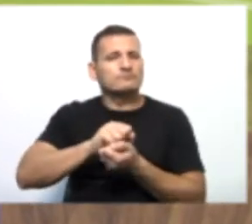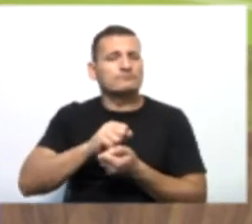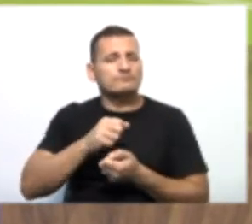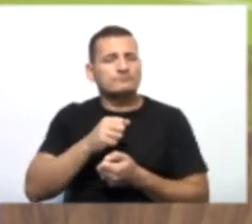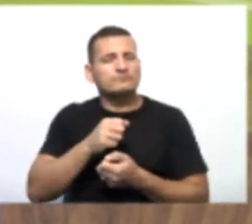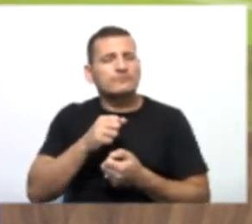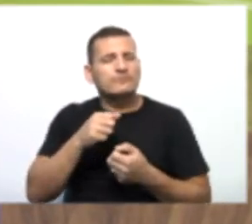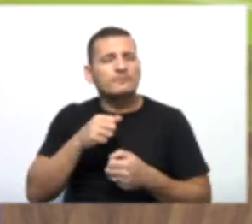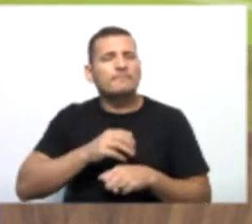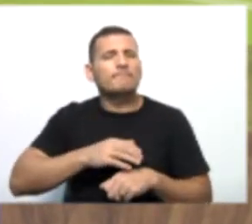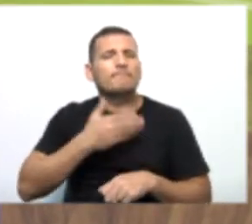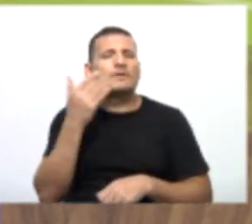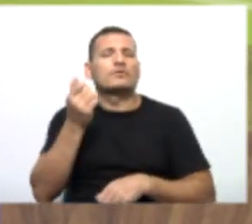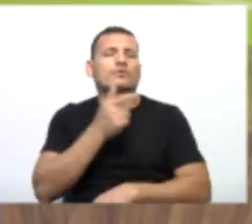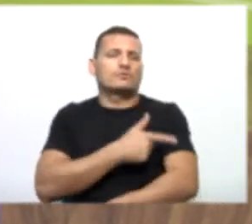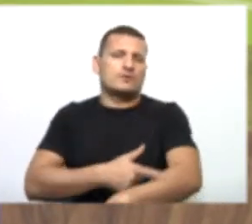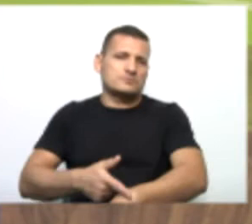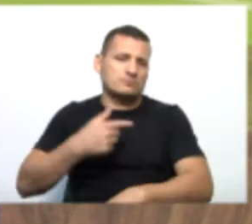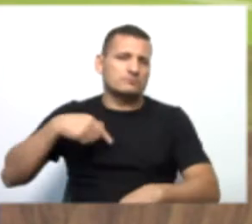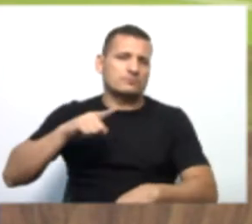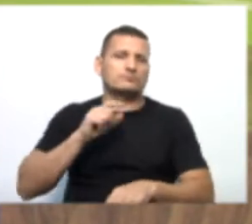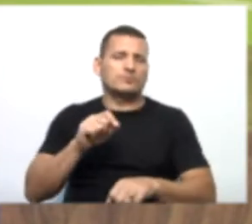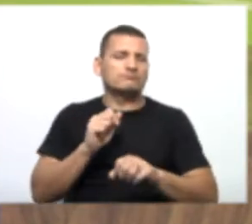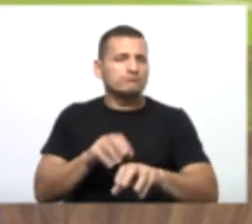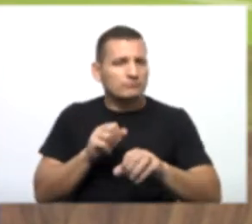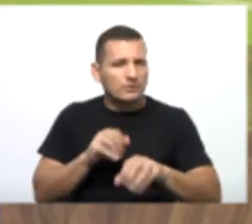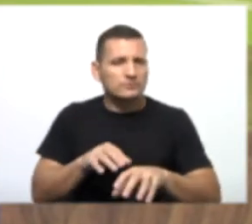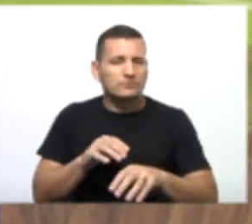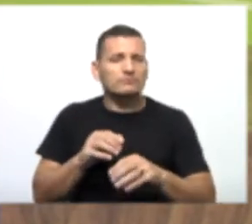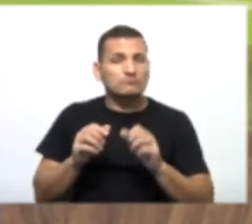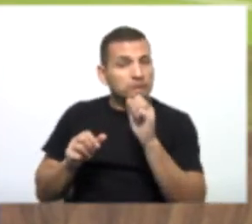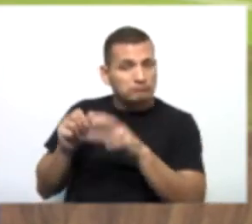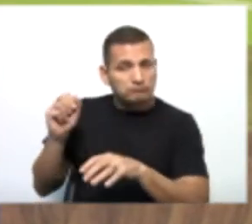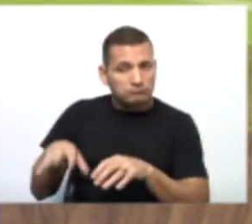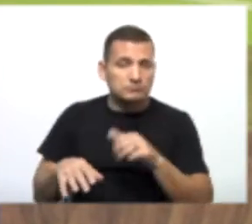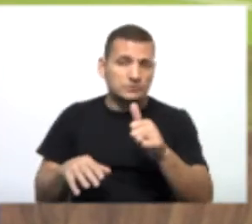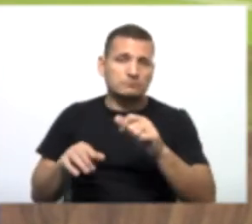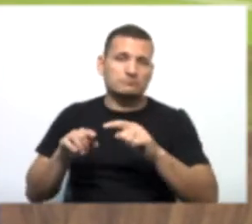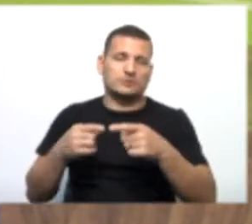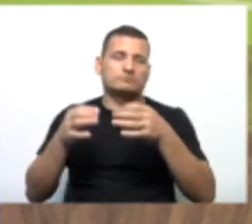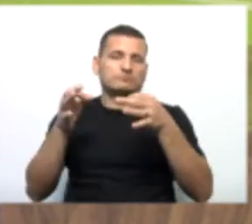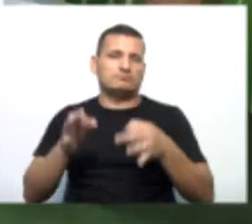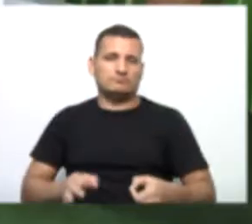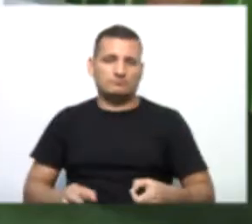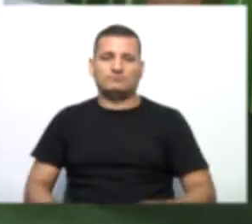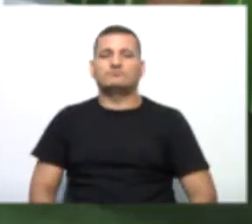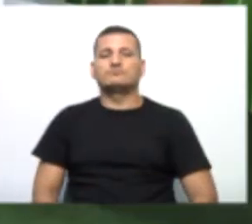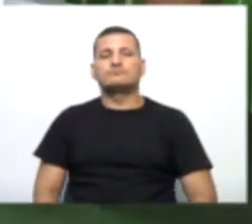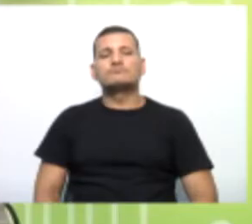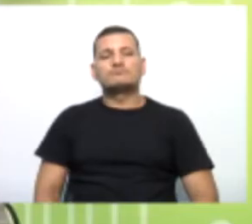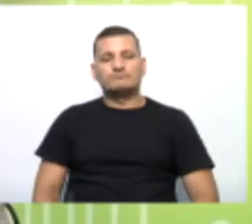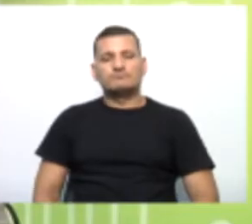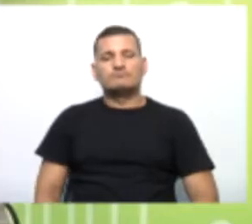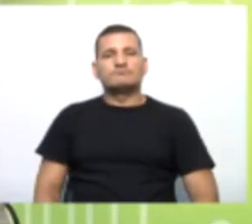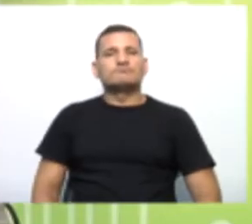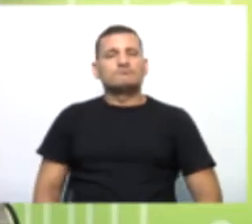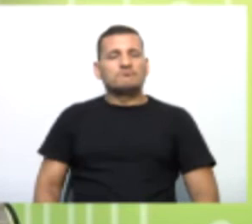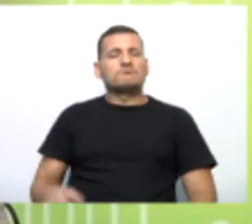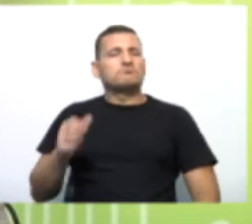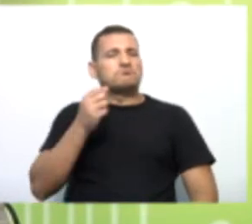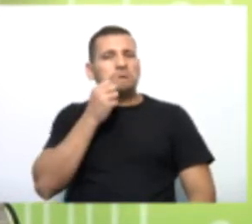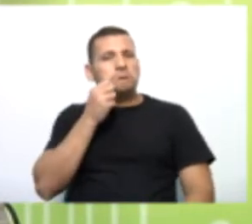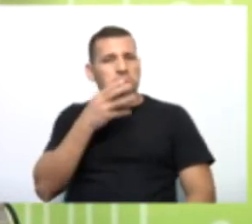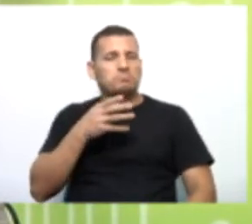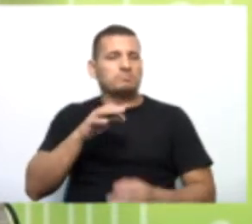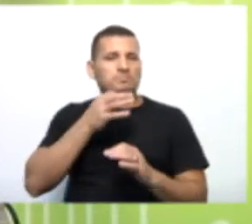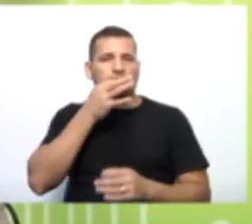nós aprendermos a lidar com esse tipo de material. Vamos descartar? Vamos, mas de uma forma correta, não é isso, professor? Sim, sabe as palavras, professor Alberto,